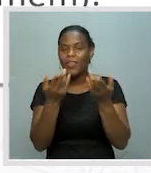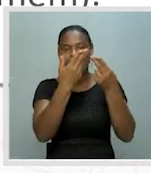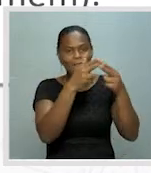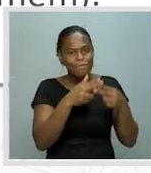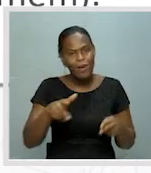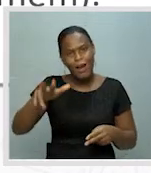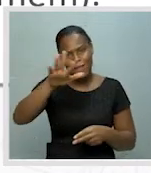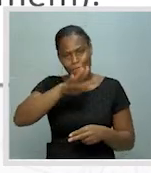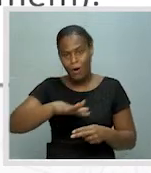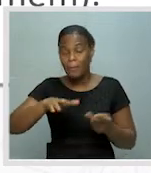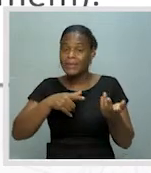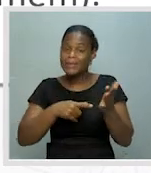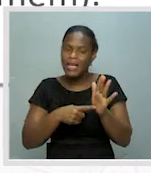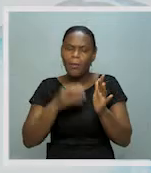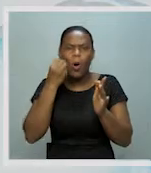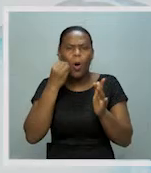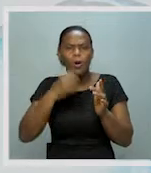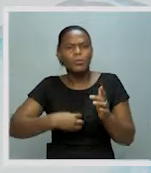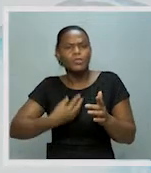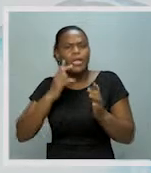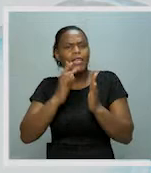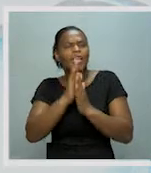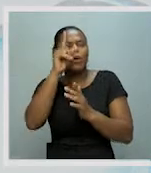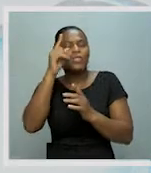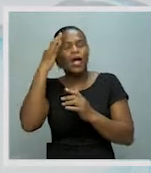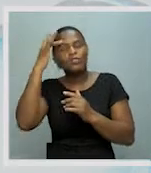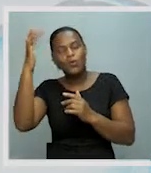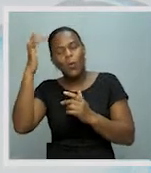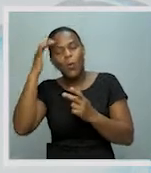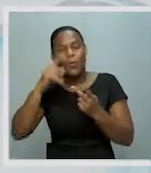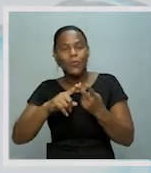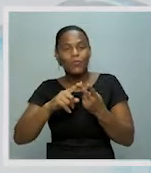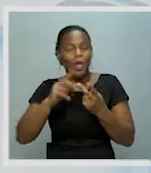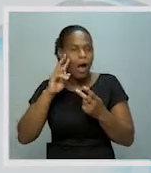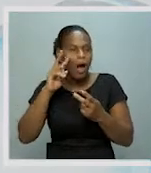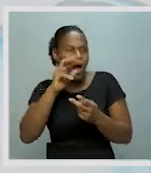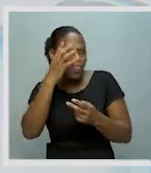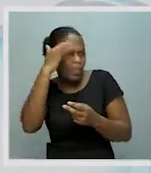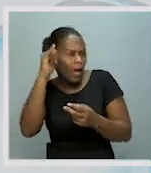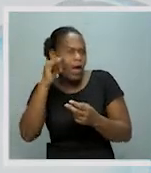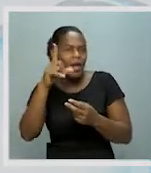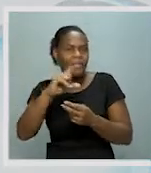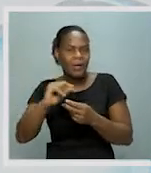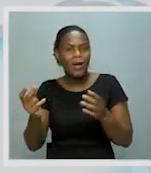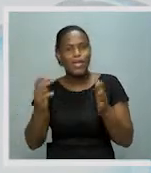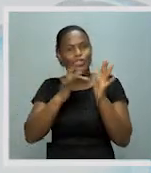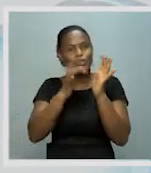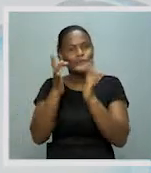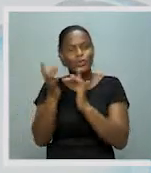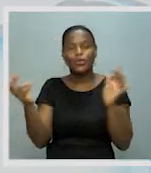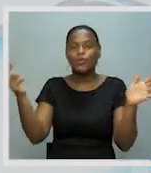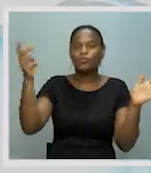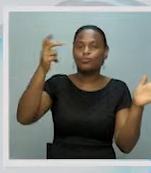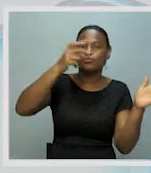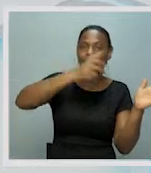revela a nós de várias formas, através de sonhos, por exemplo, de visões, até mesmo da vinda de Jesus.